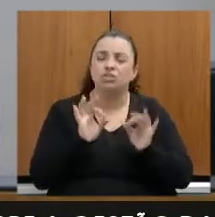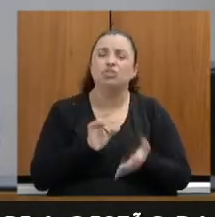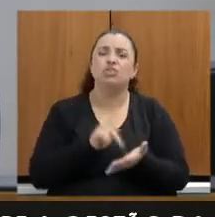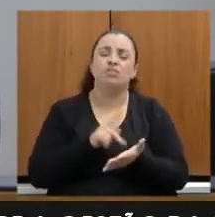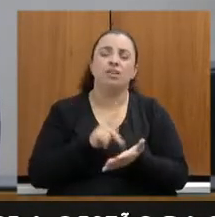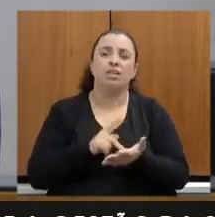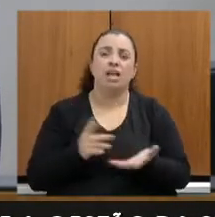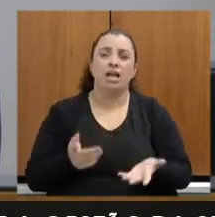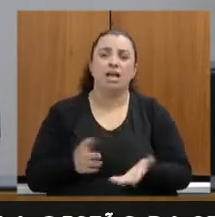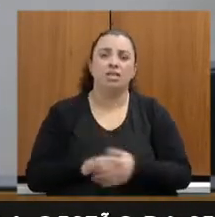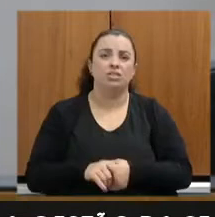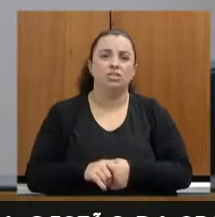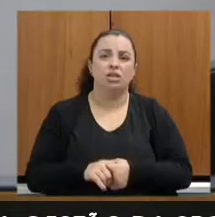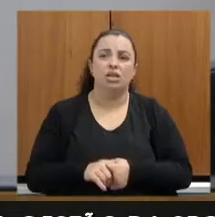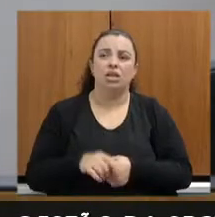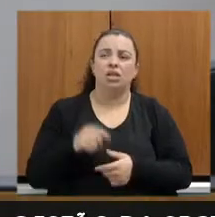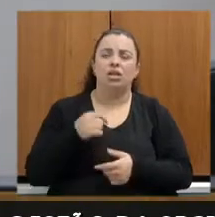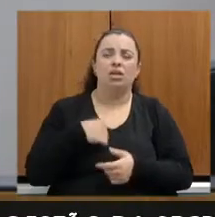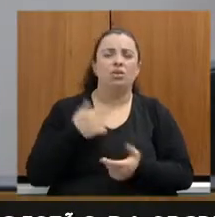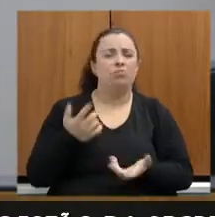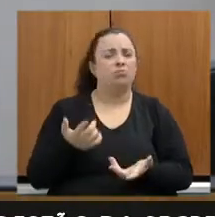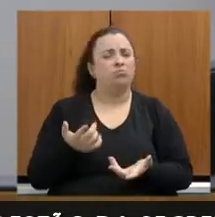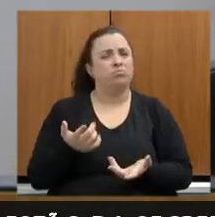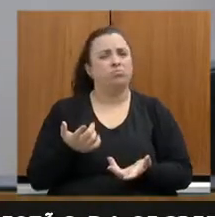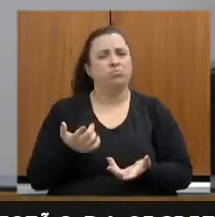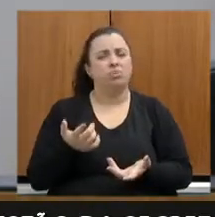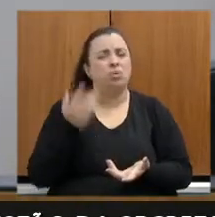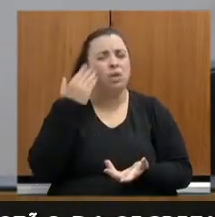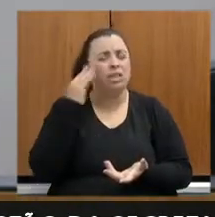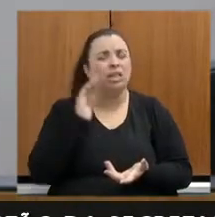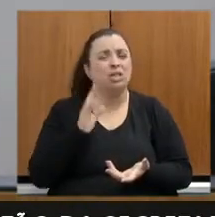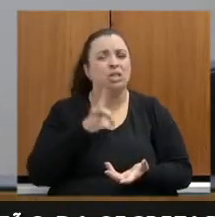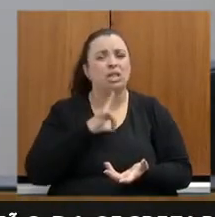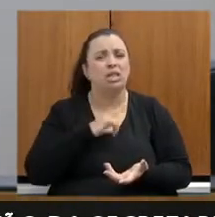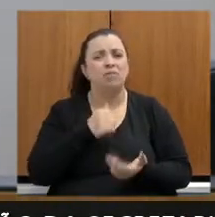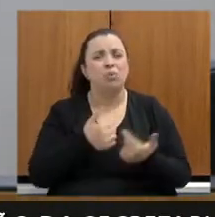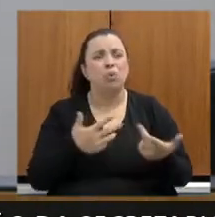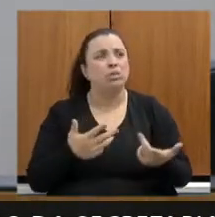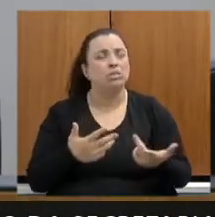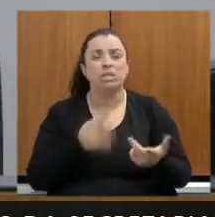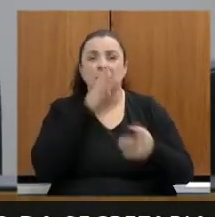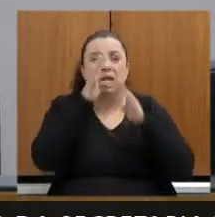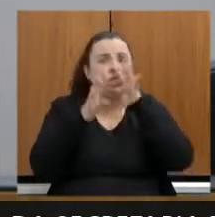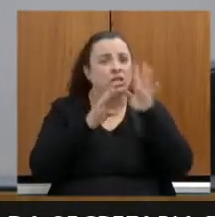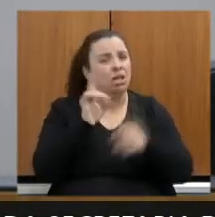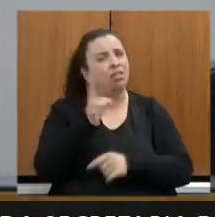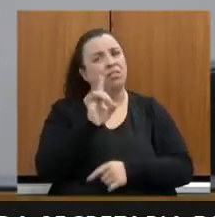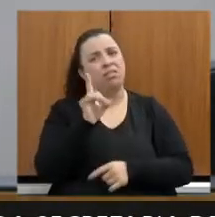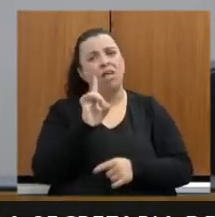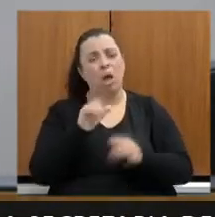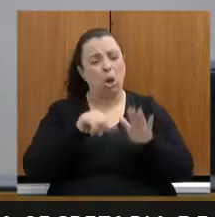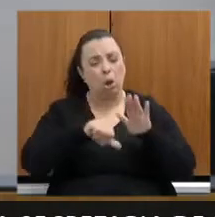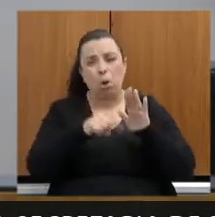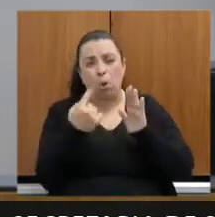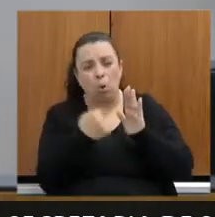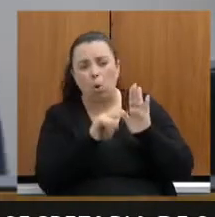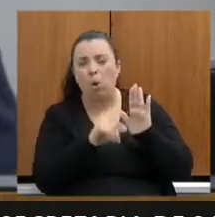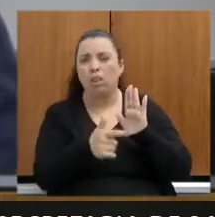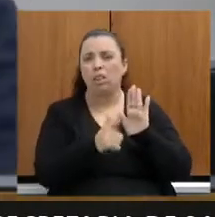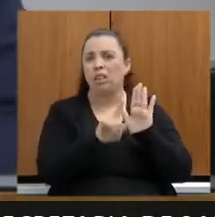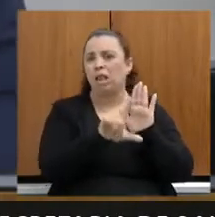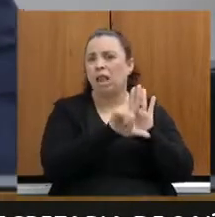não entendo de que houve nada absolutamente nada de anormal deles tudo de errado